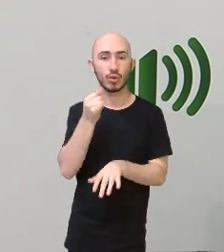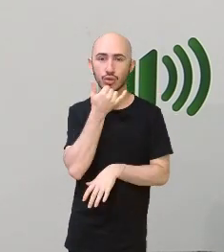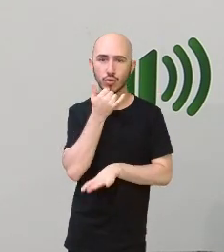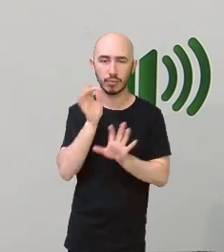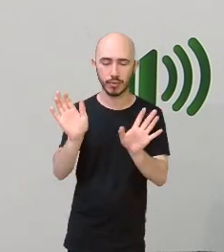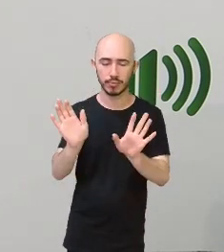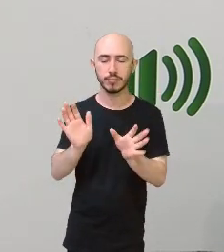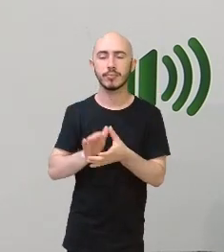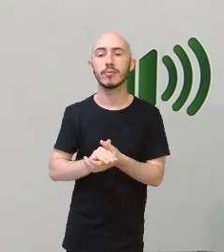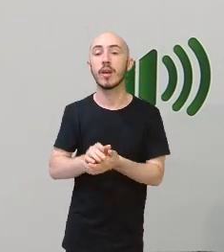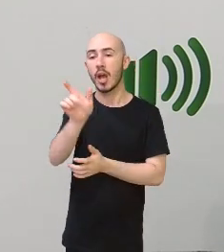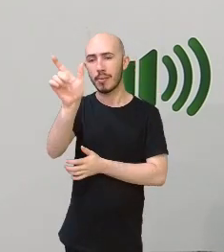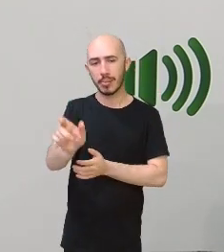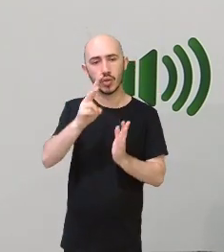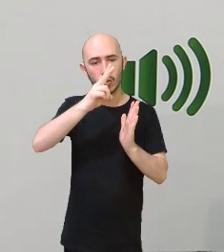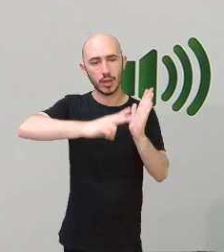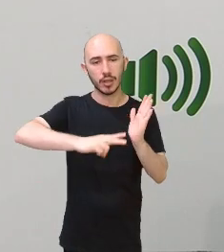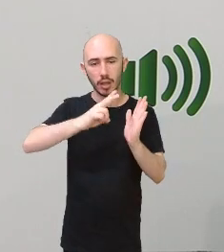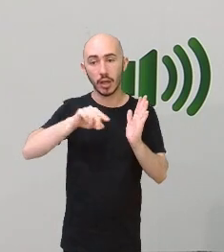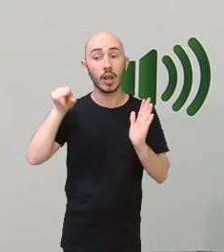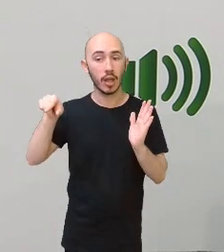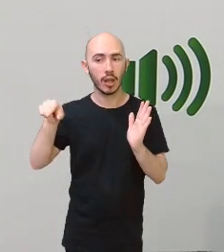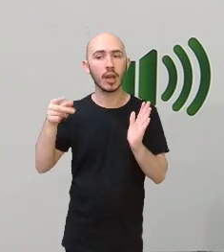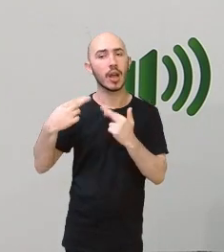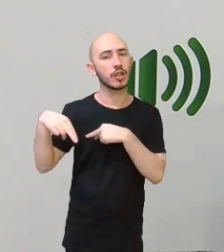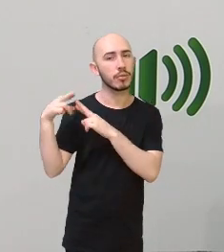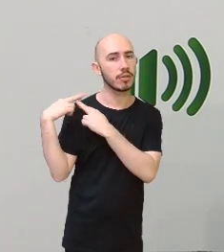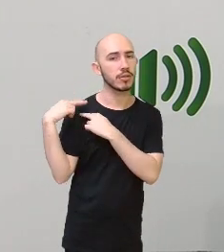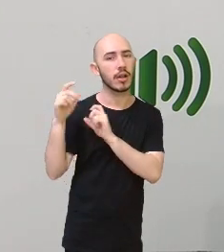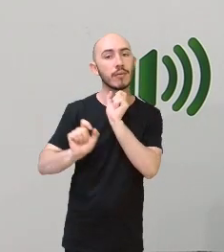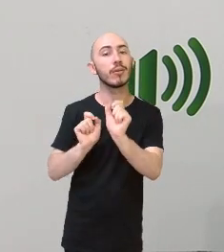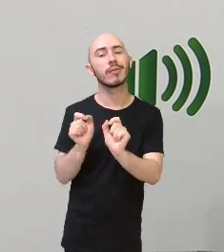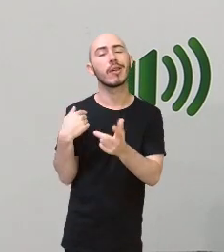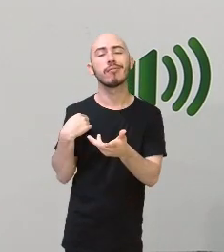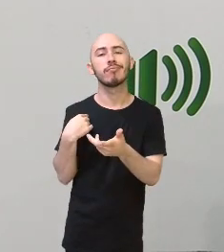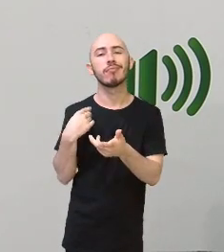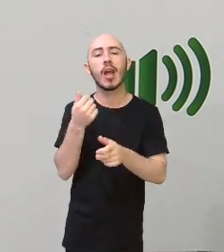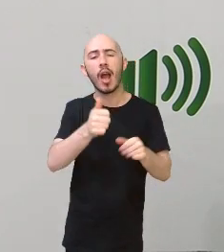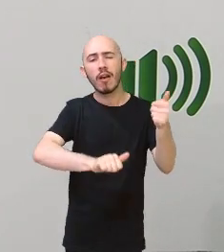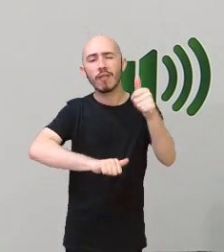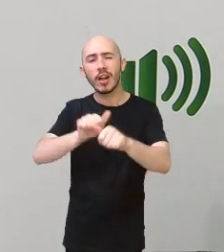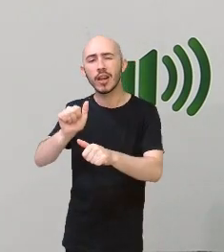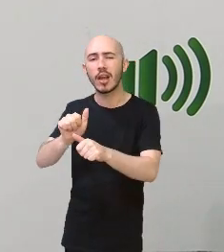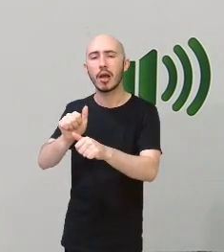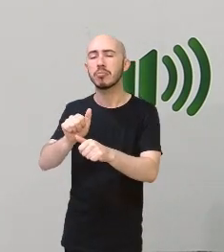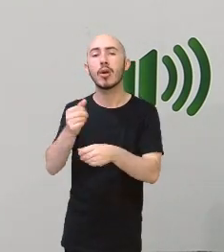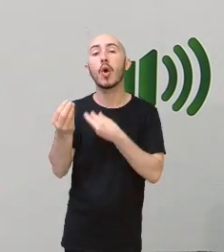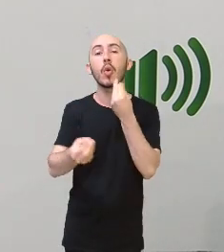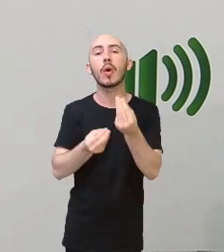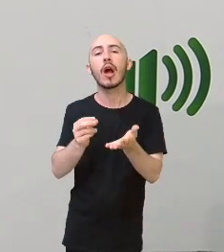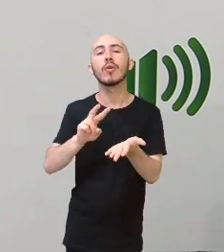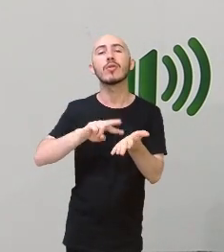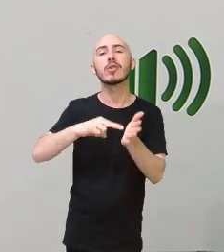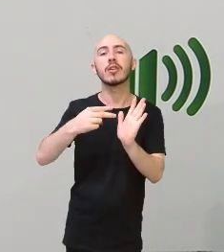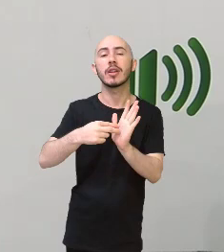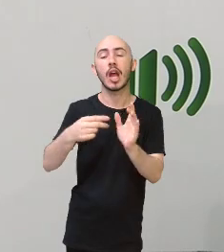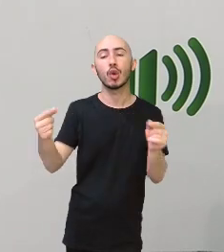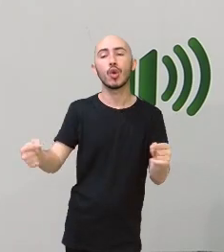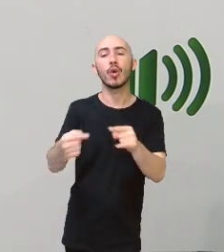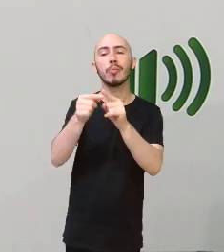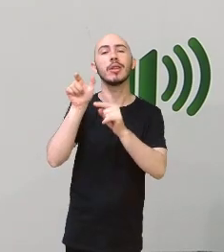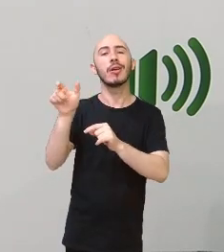Cabe ao leitor verificar e escolher qual o melhor significado a ser utilizado. Por isso que nós temos